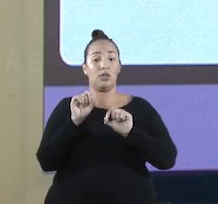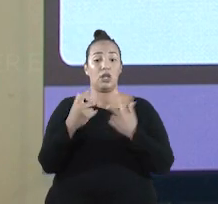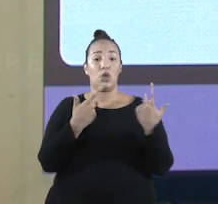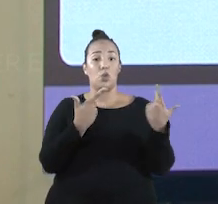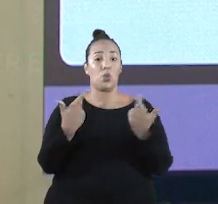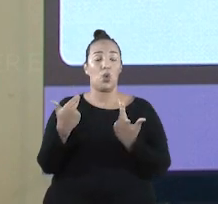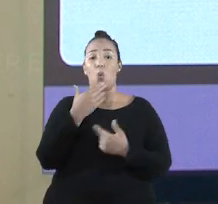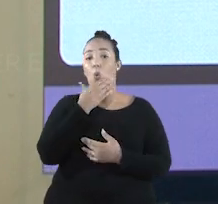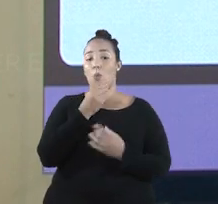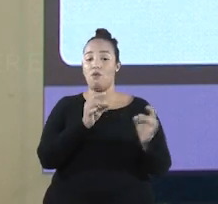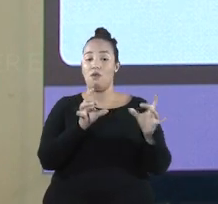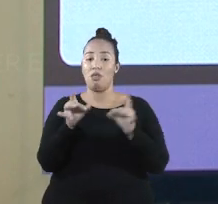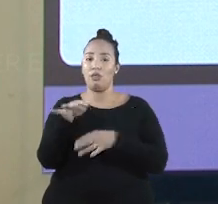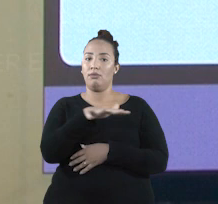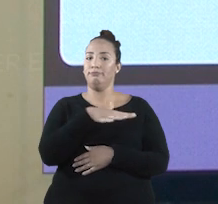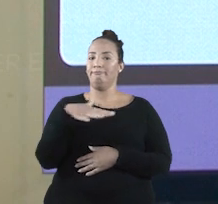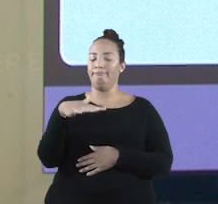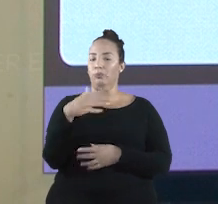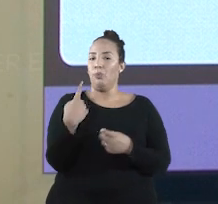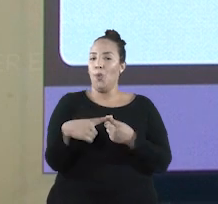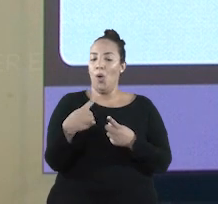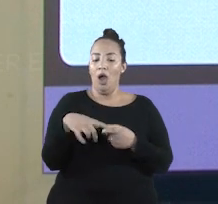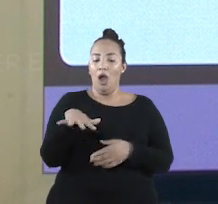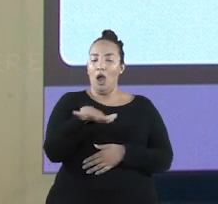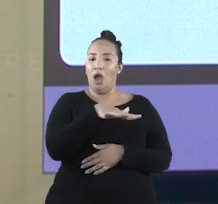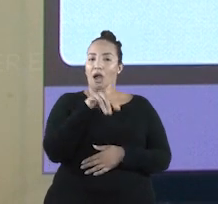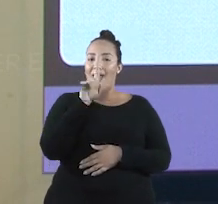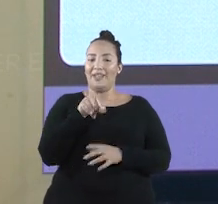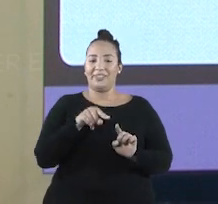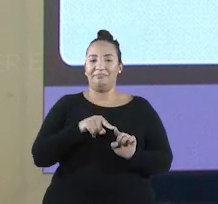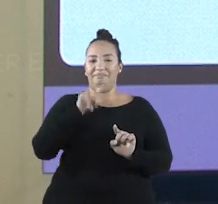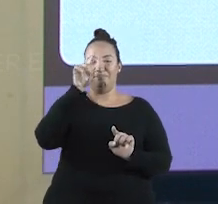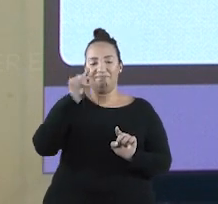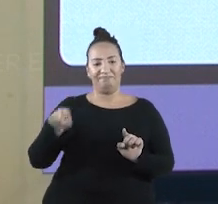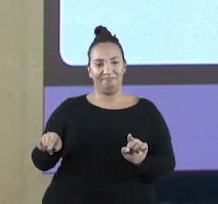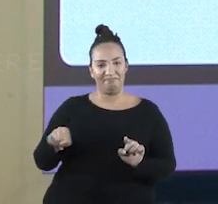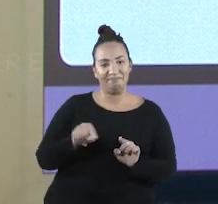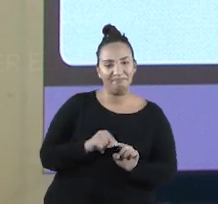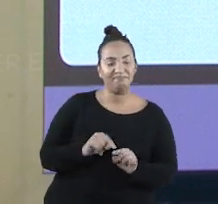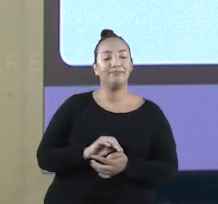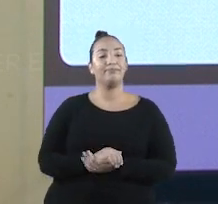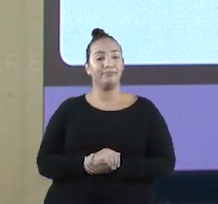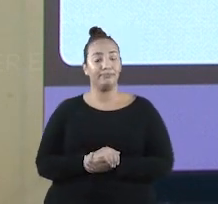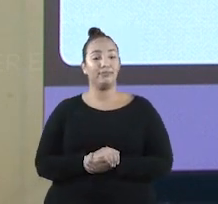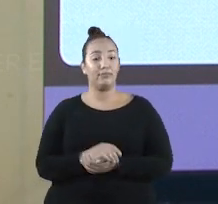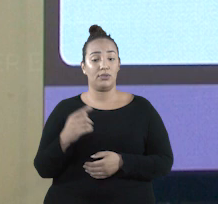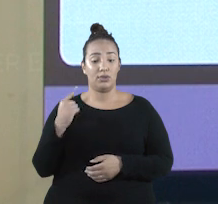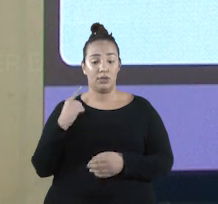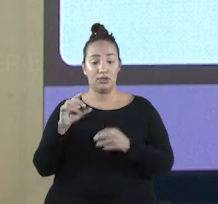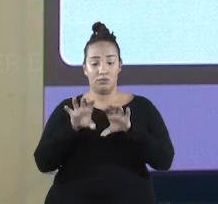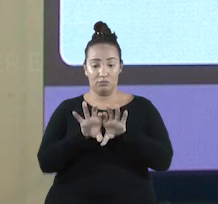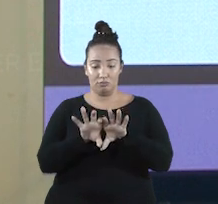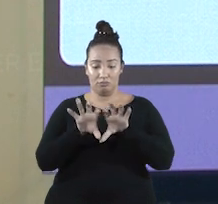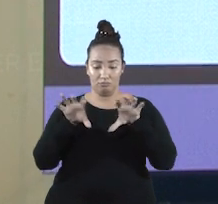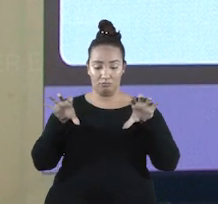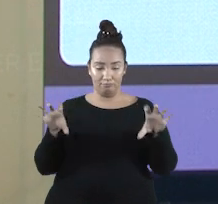ao terreno que Paulo está vendendo, pois o terreno tem o formato de um triângulo retângulo e foi dividido